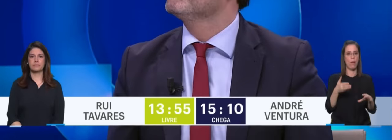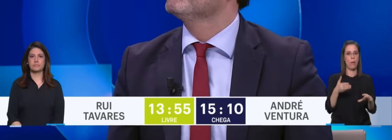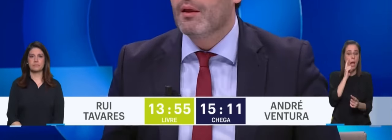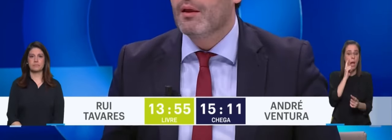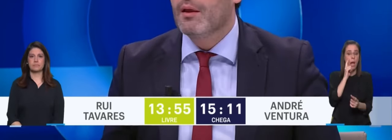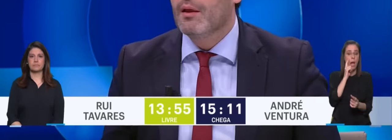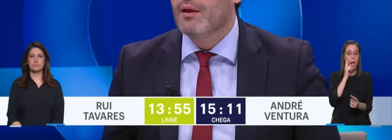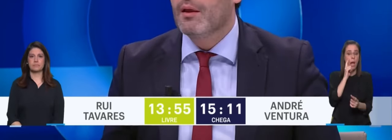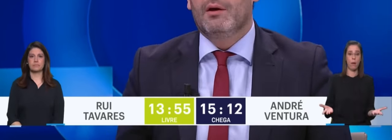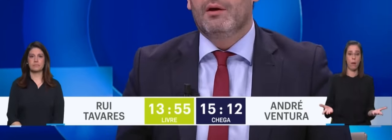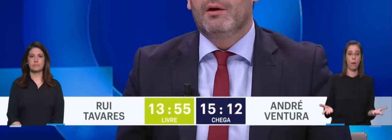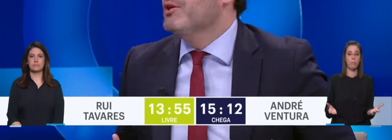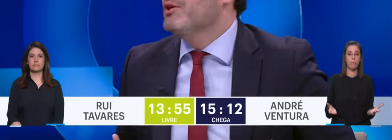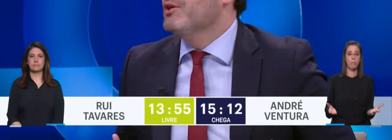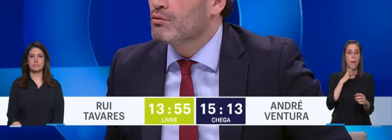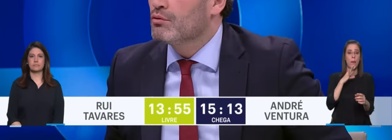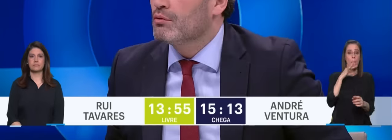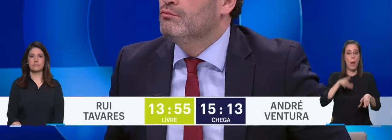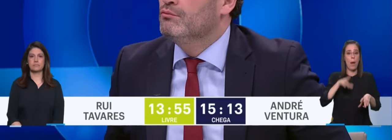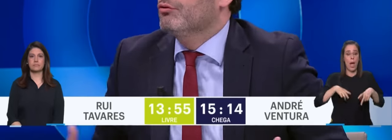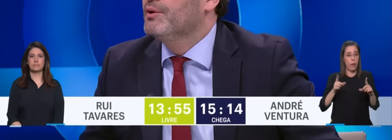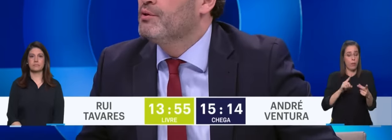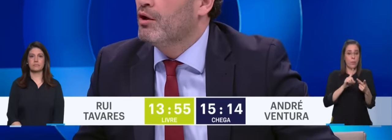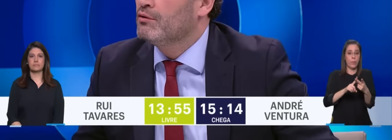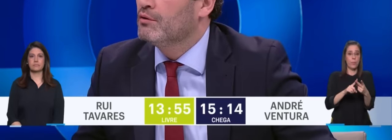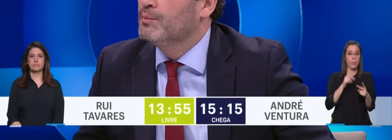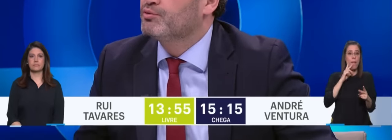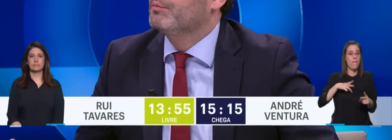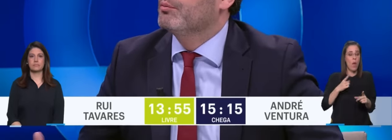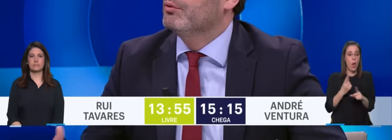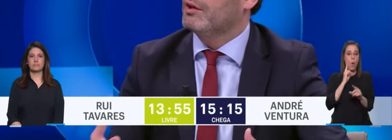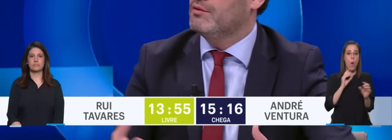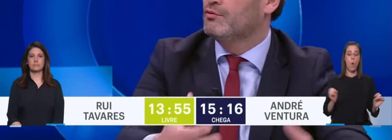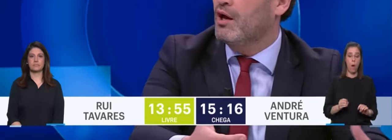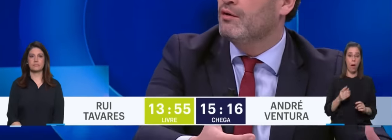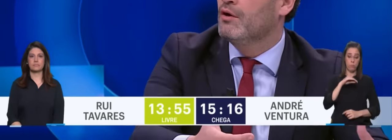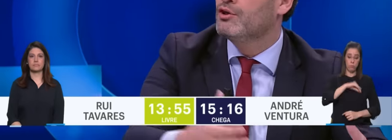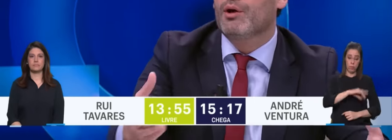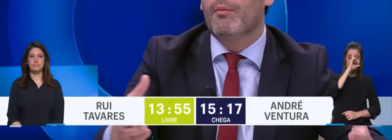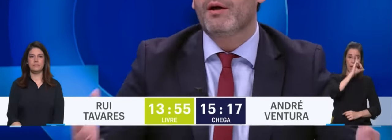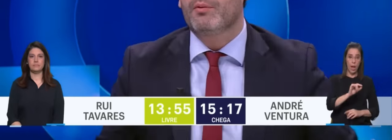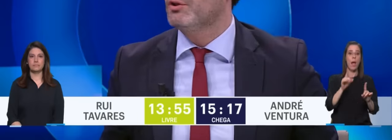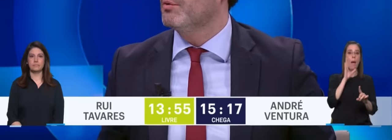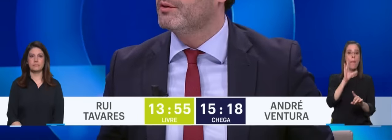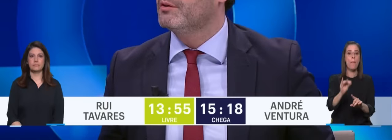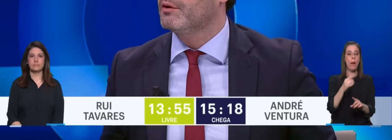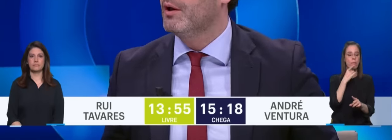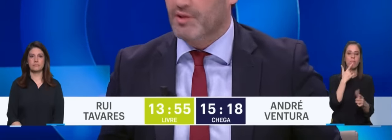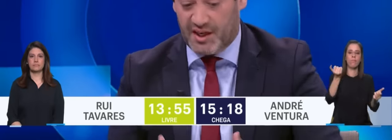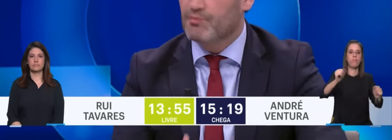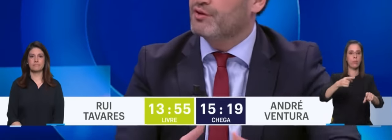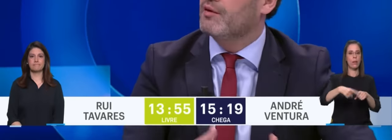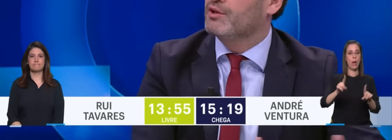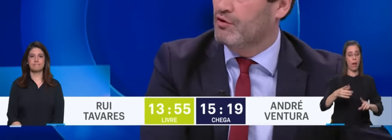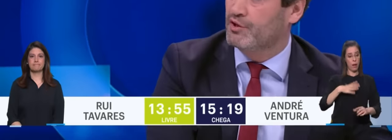garantias porque não TM pais ricos não têm património e portanto por muito rendimento que tenham chegam ao banco e o banco diz não pode ser